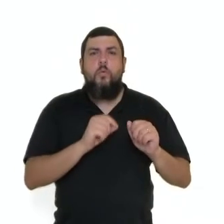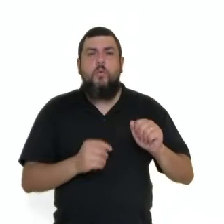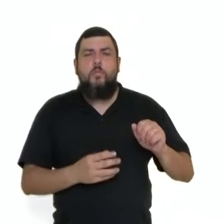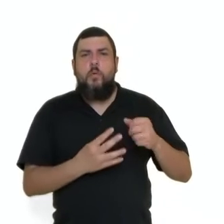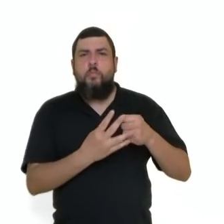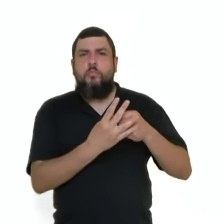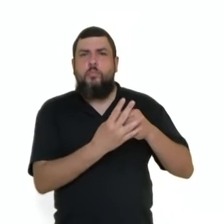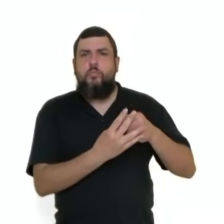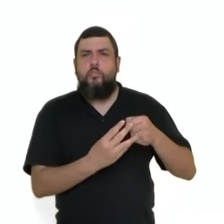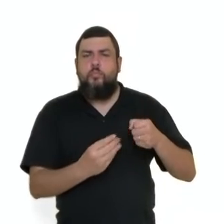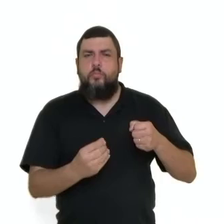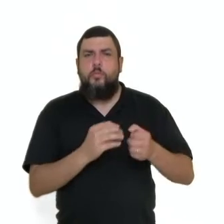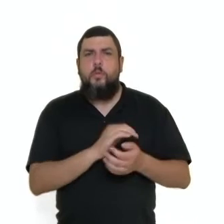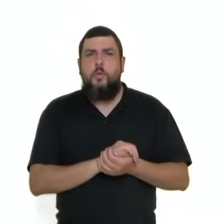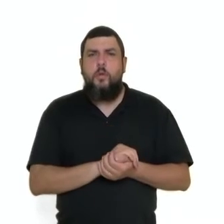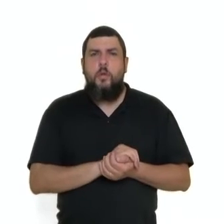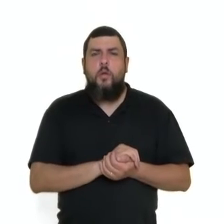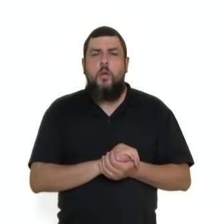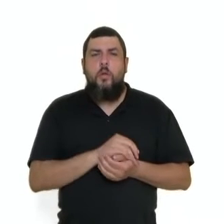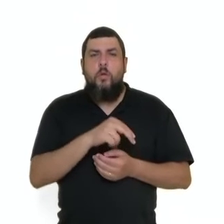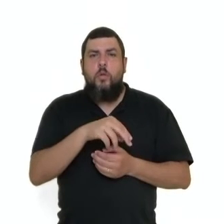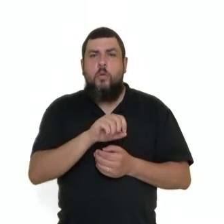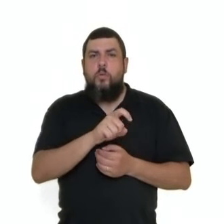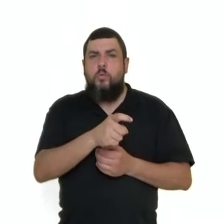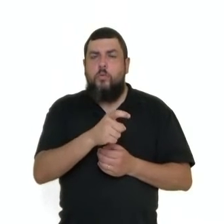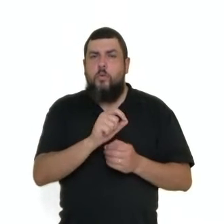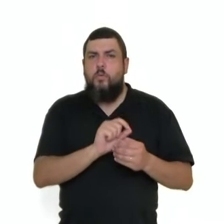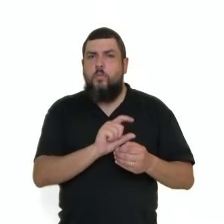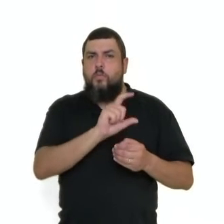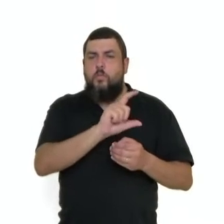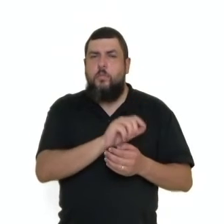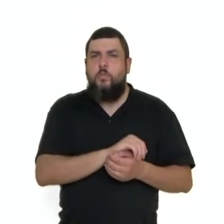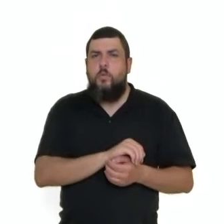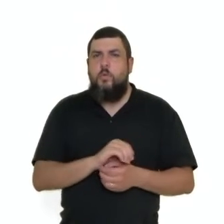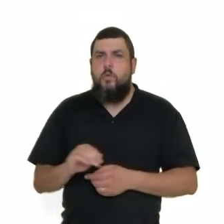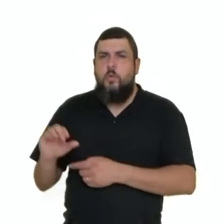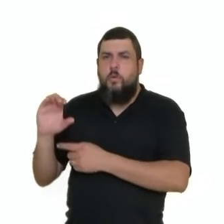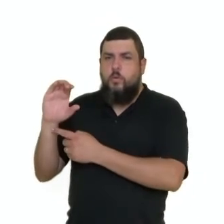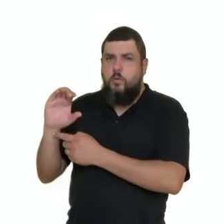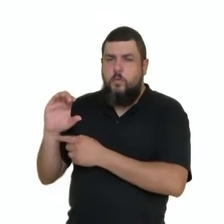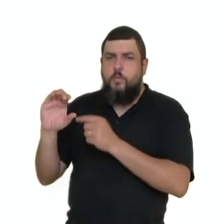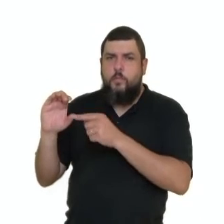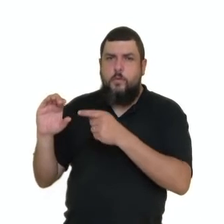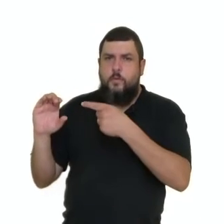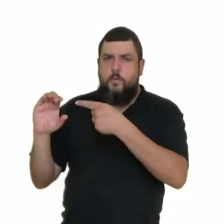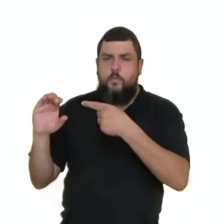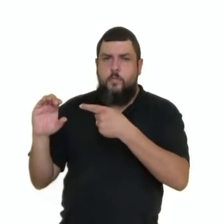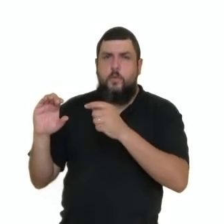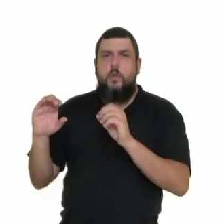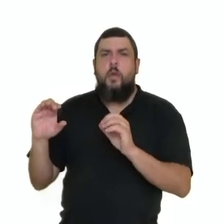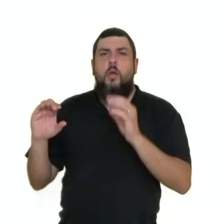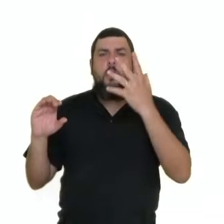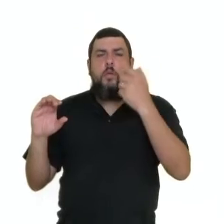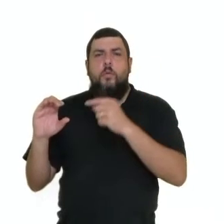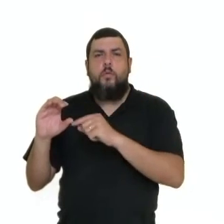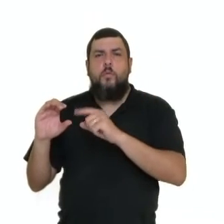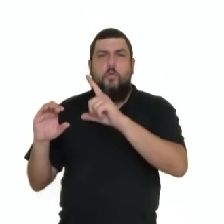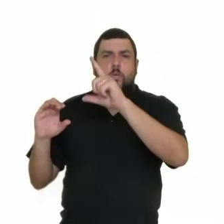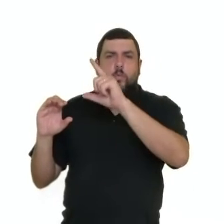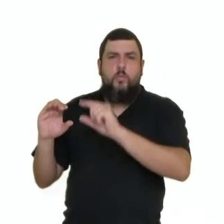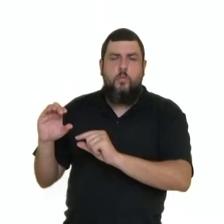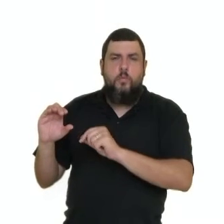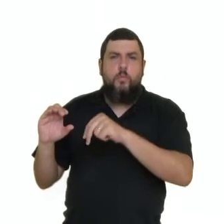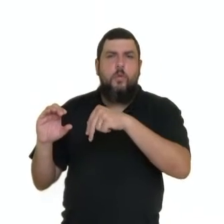ânion, isso é, o NOx da espécie química aumenta. No cátodo, que é o eletrodo negativo, acontecerá a redução do